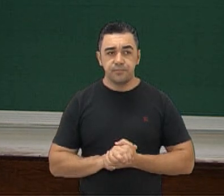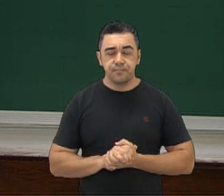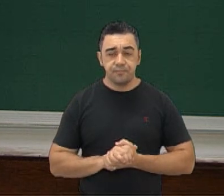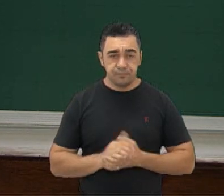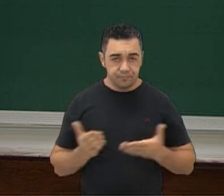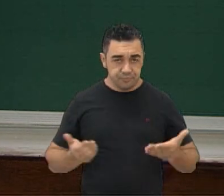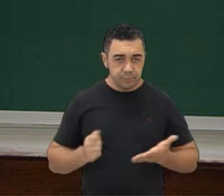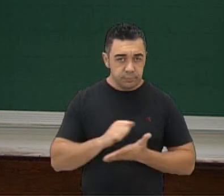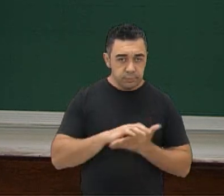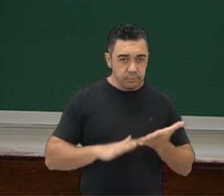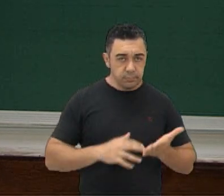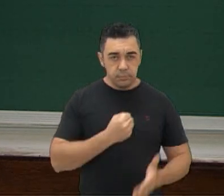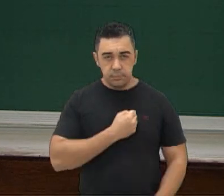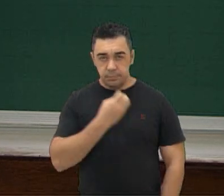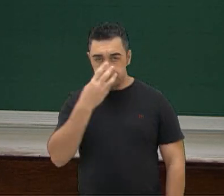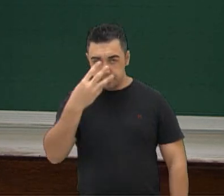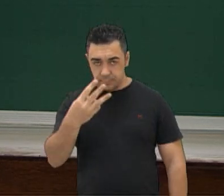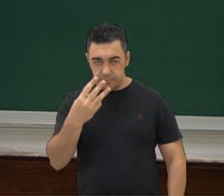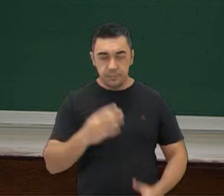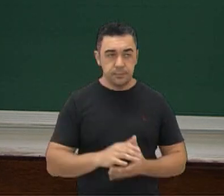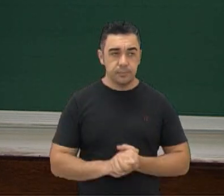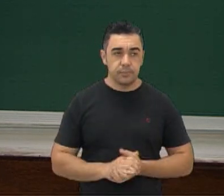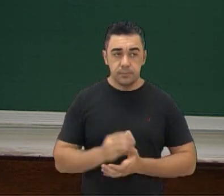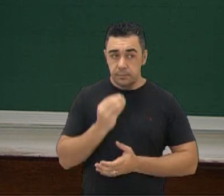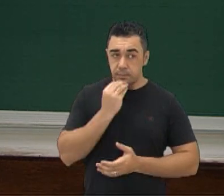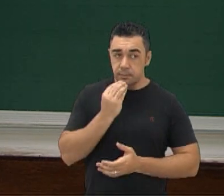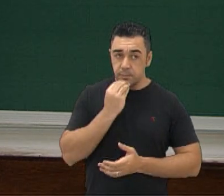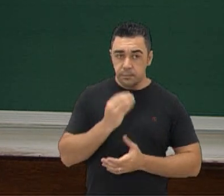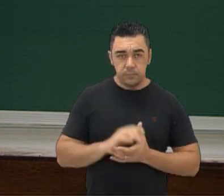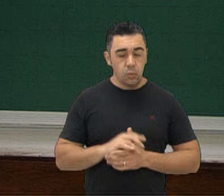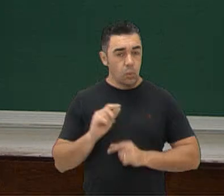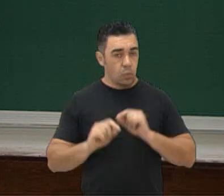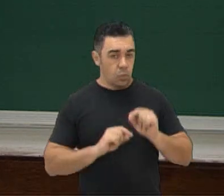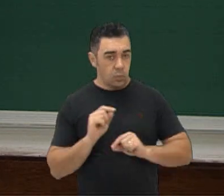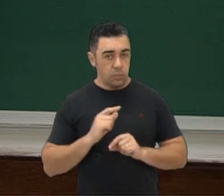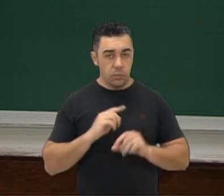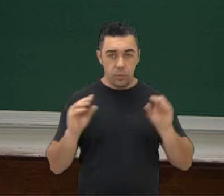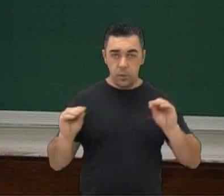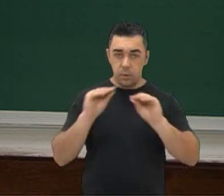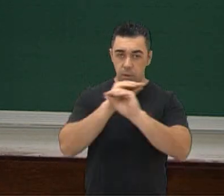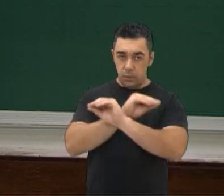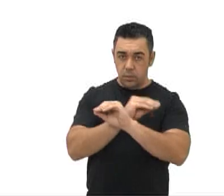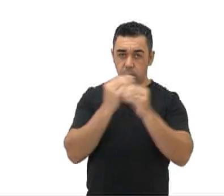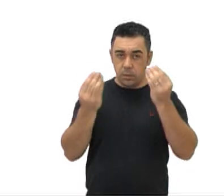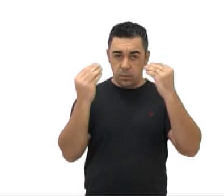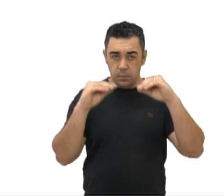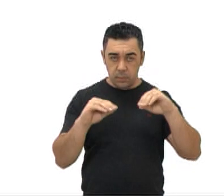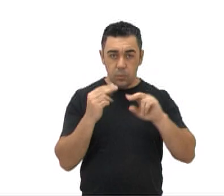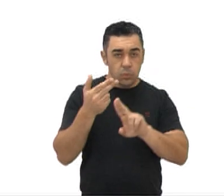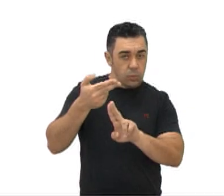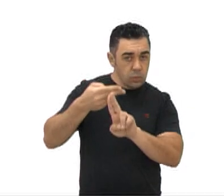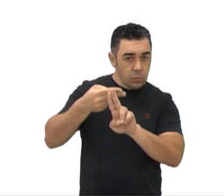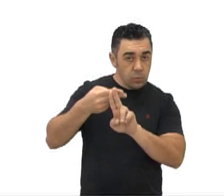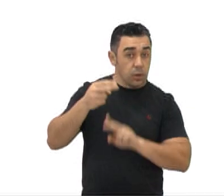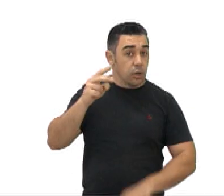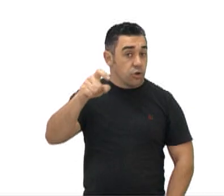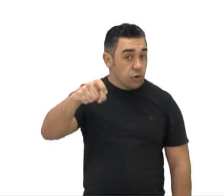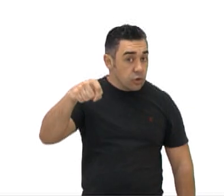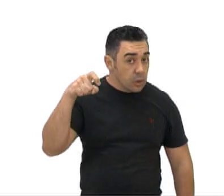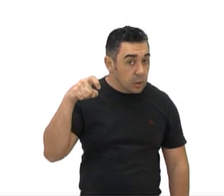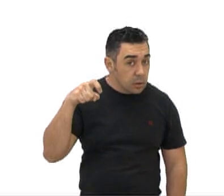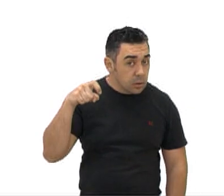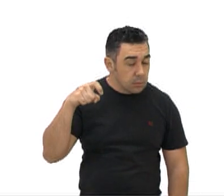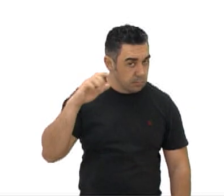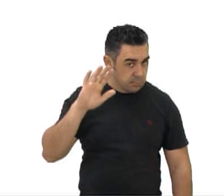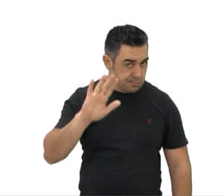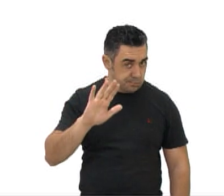No exercício 3, nós vamos tentar. Represente as expressões abaixo e use x. Novamente,